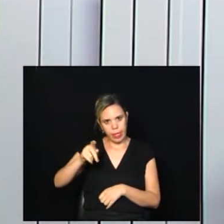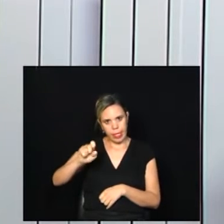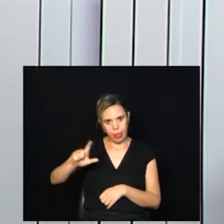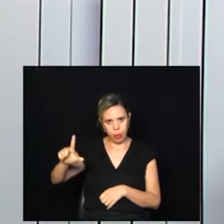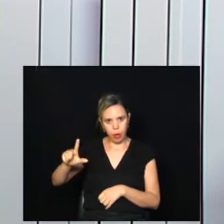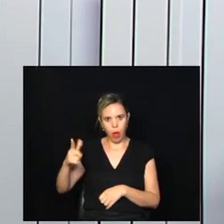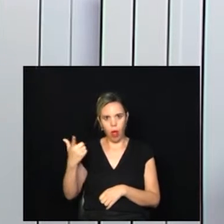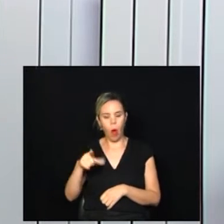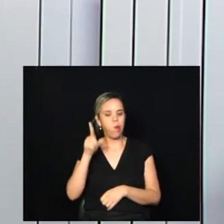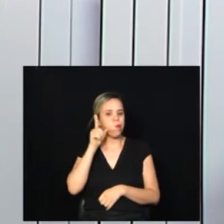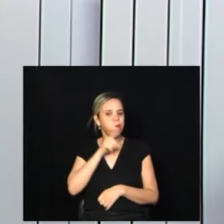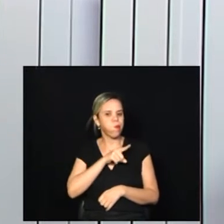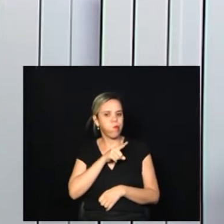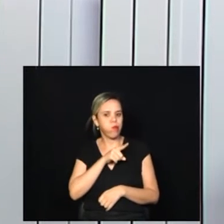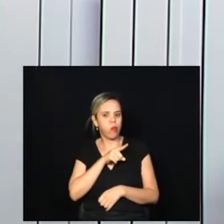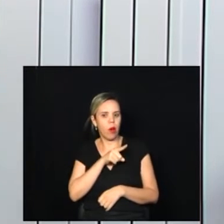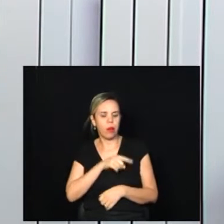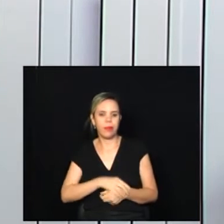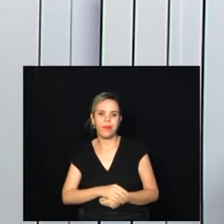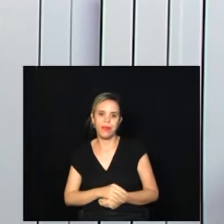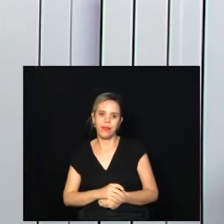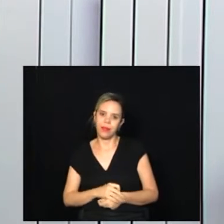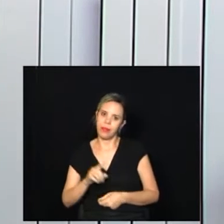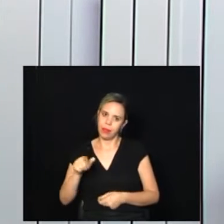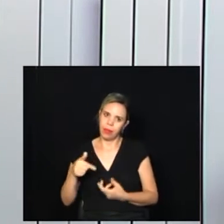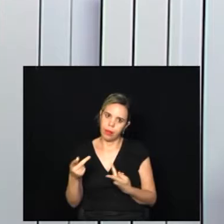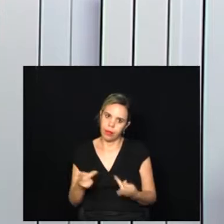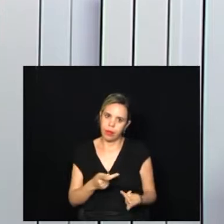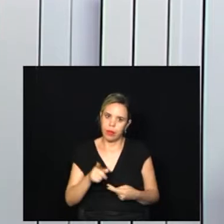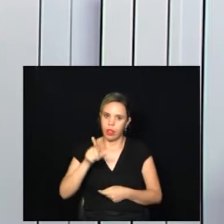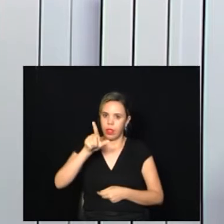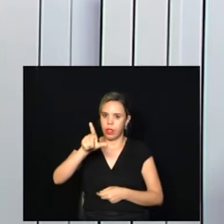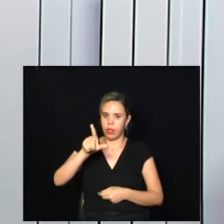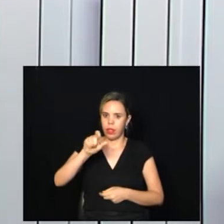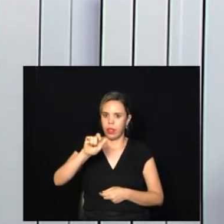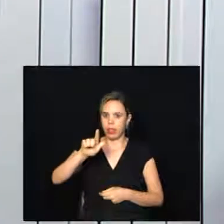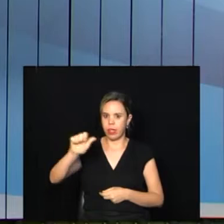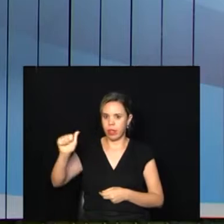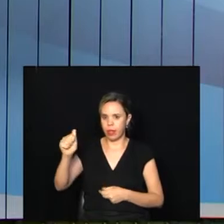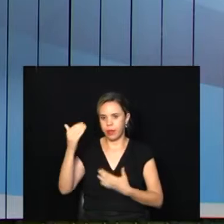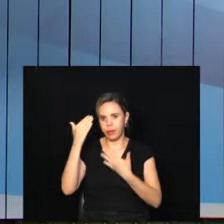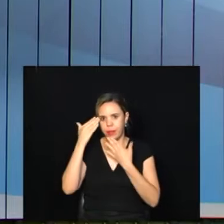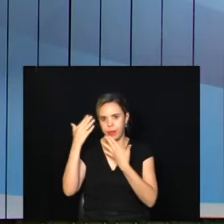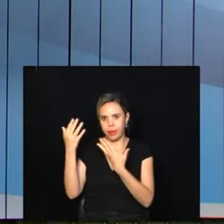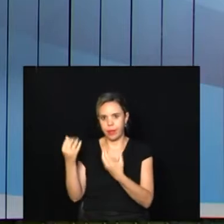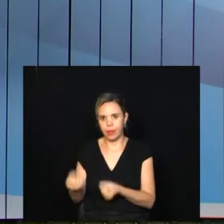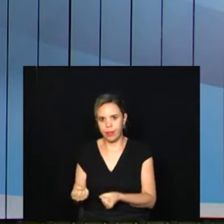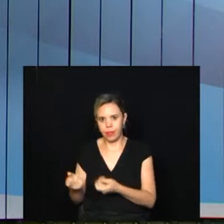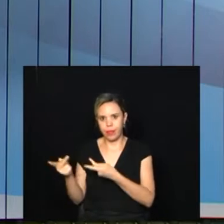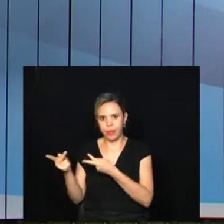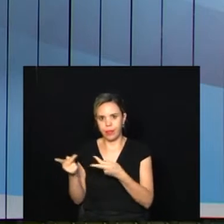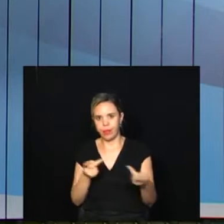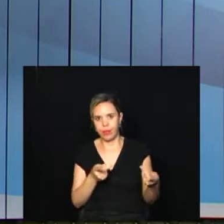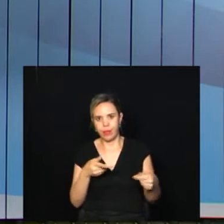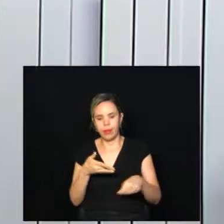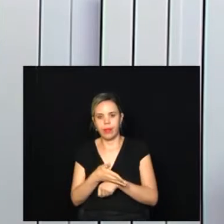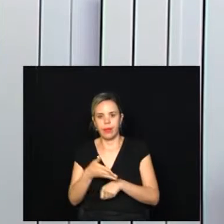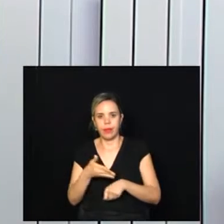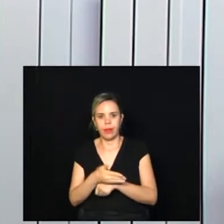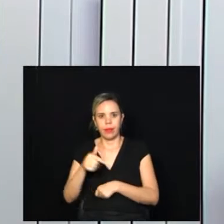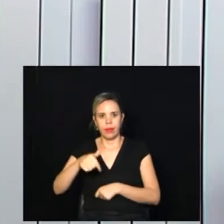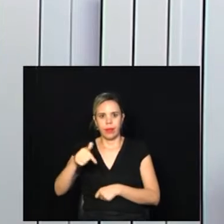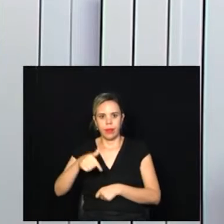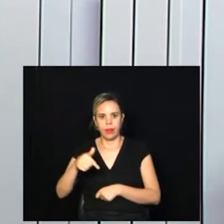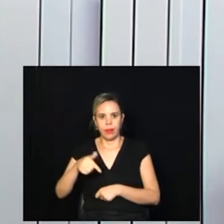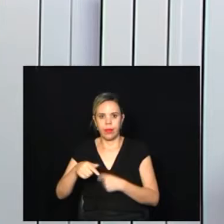agora nos Estados Unidos. É isso mesmo, Lígia Oizumi, muito obrigado por ter aceito o convite para participar